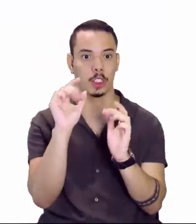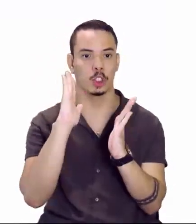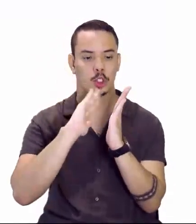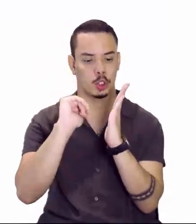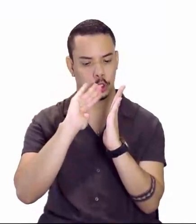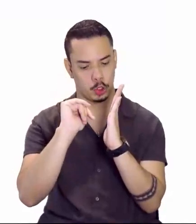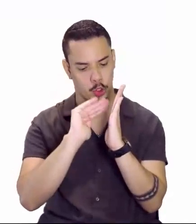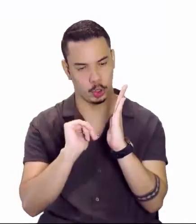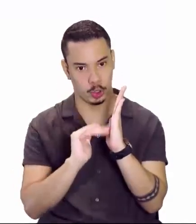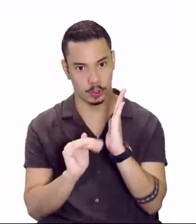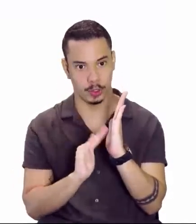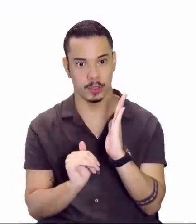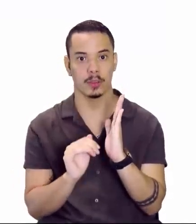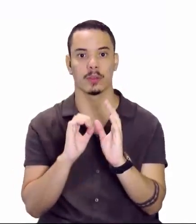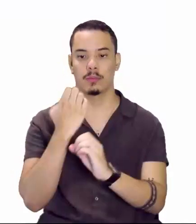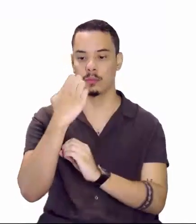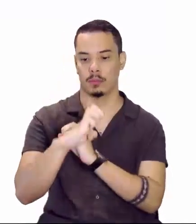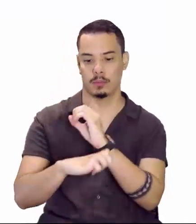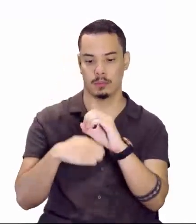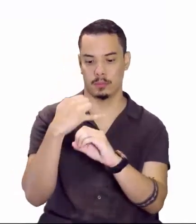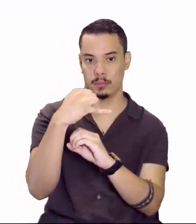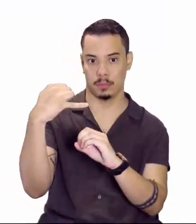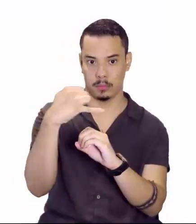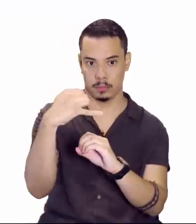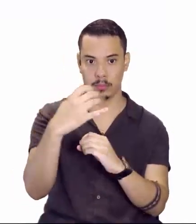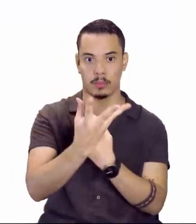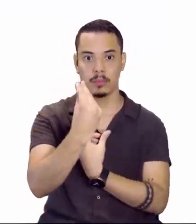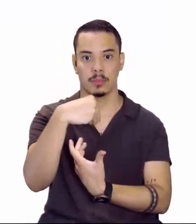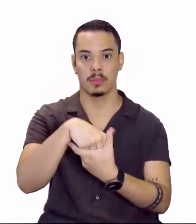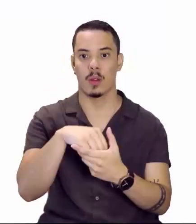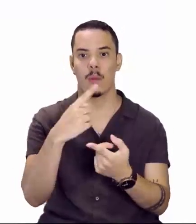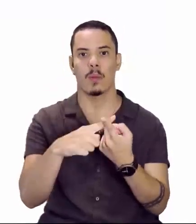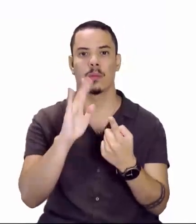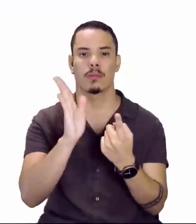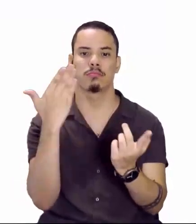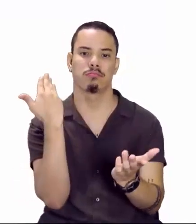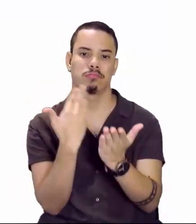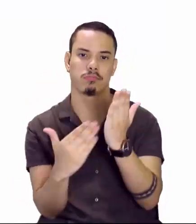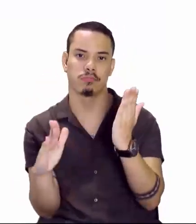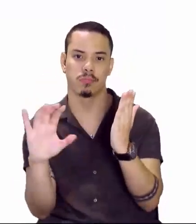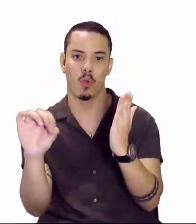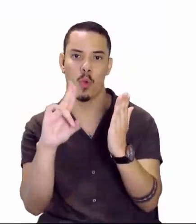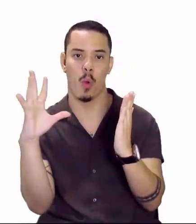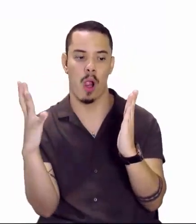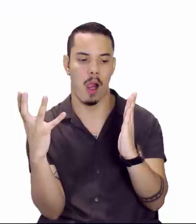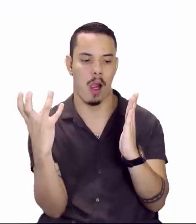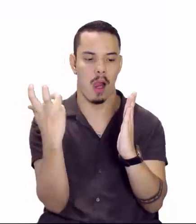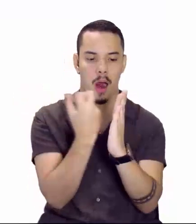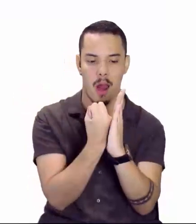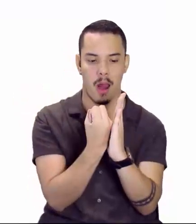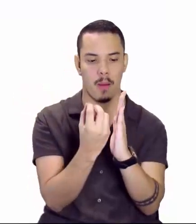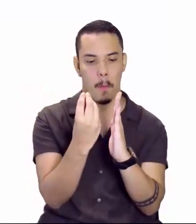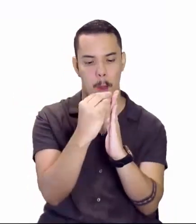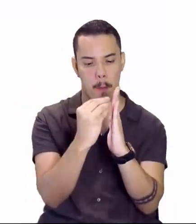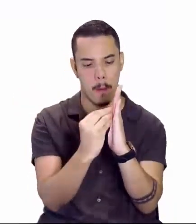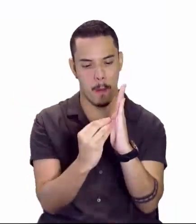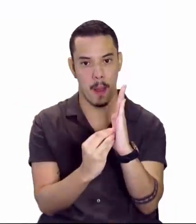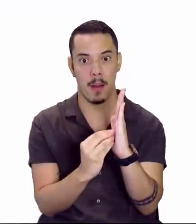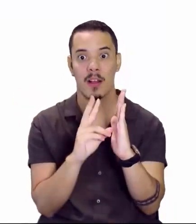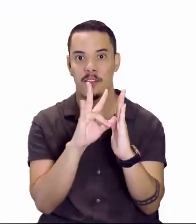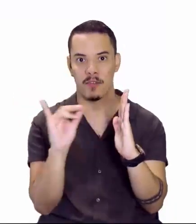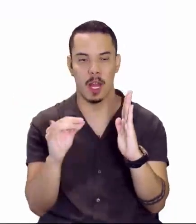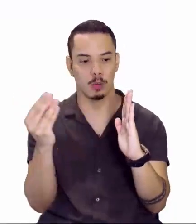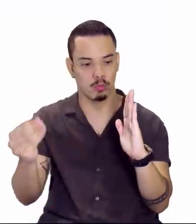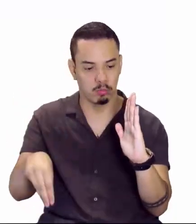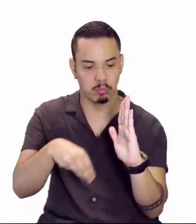os elétrons da última camada que foram perdidos ou que foram ganhos. Se foram ganhos, você vai adicionar,